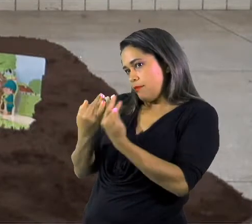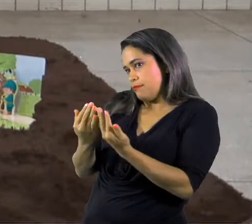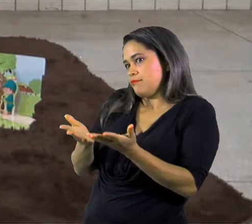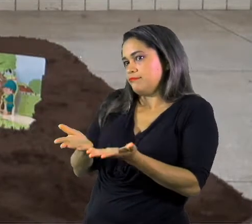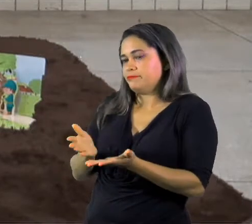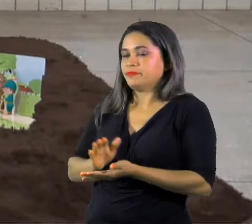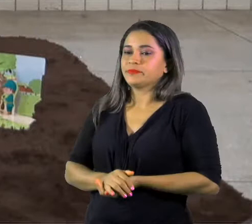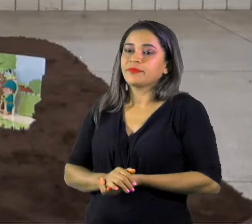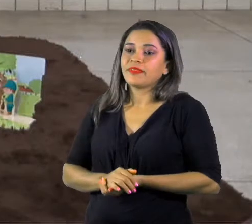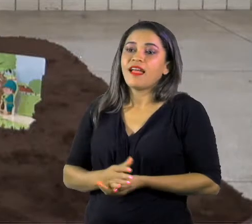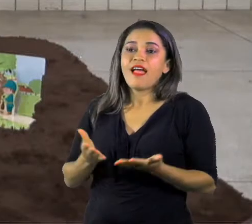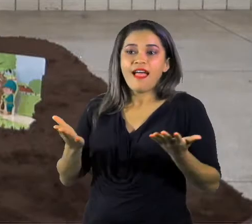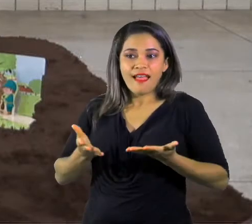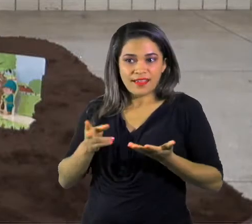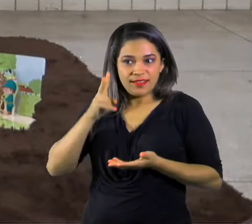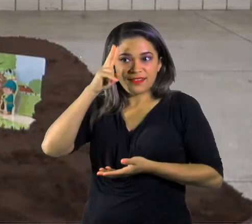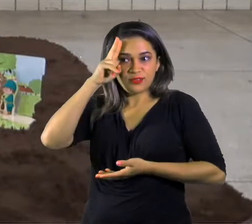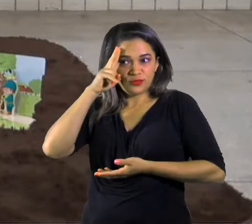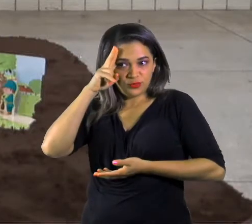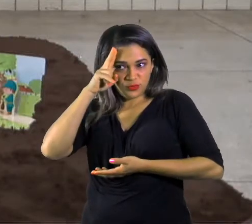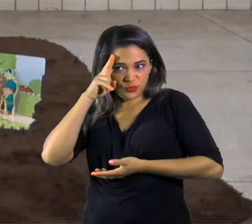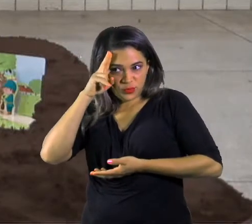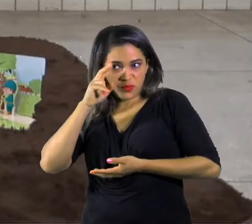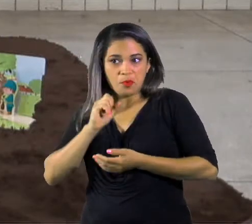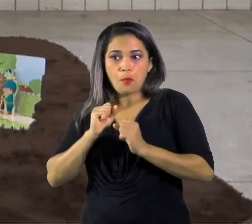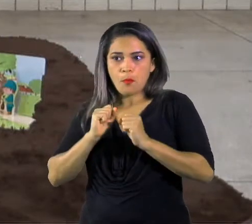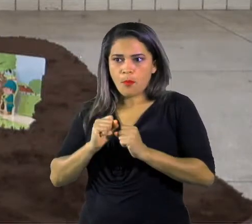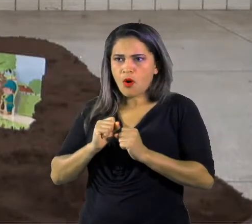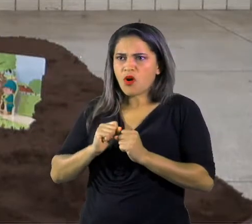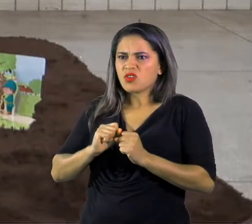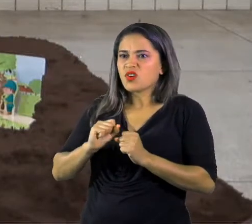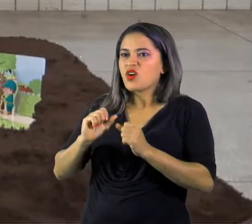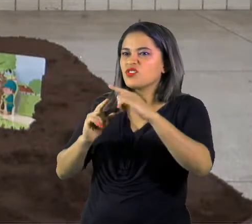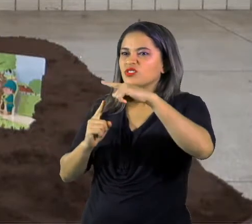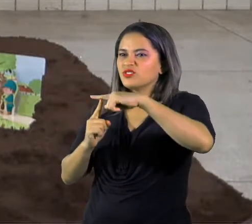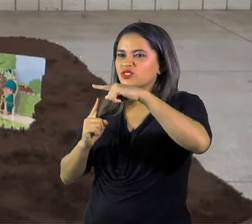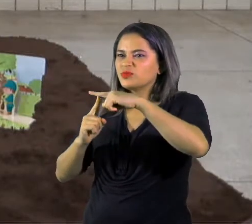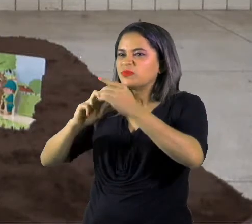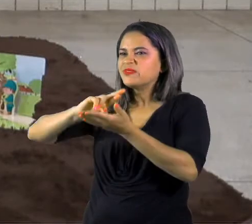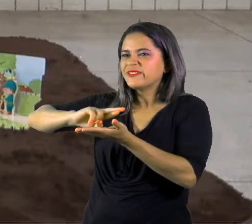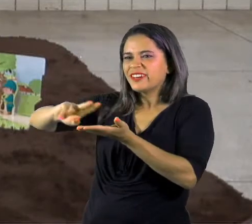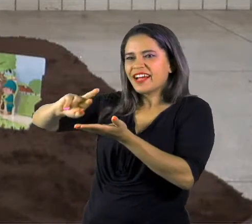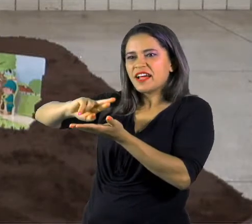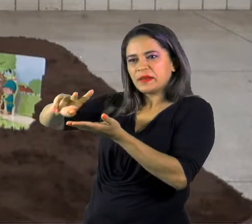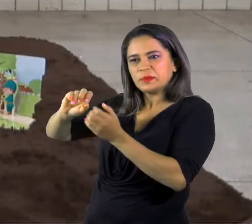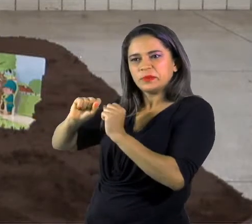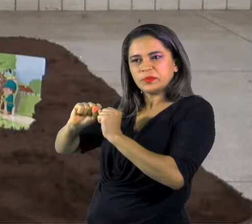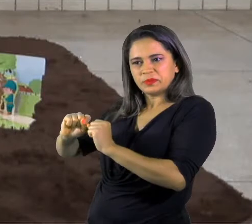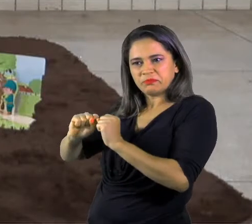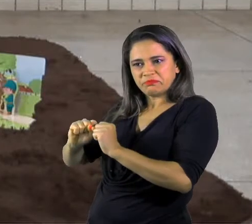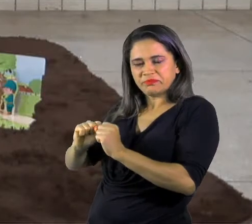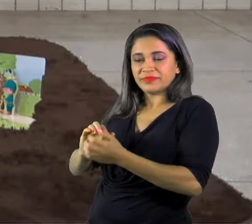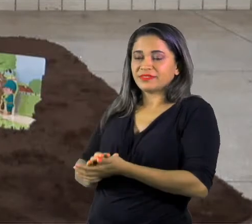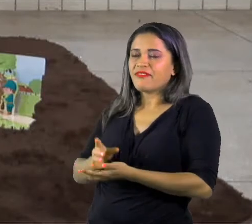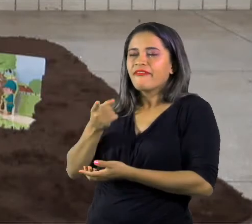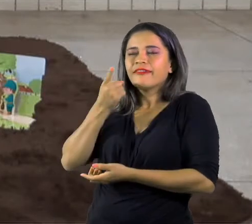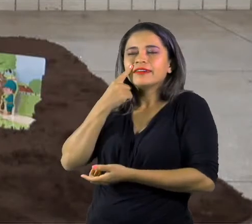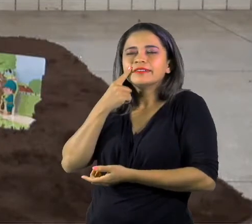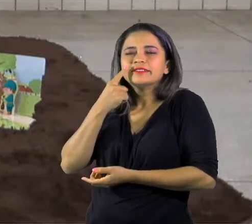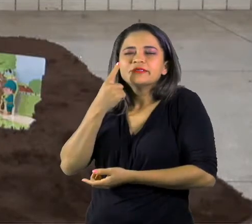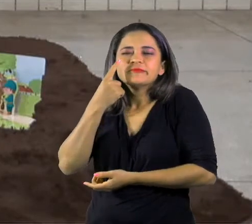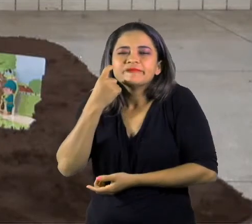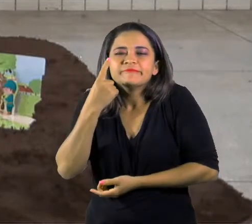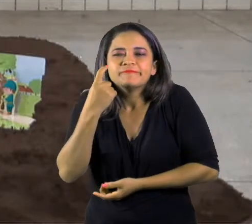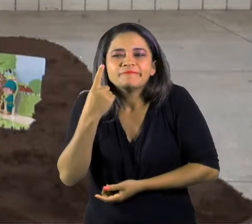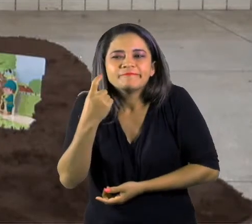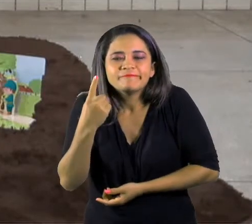Essa é uma versão deste conto, nós podemos encontrar várias versões, mas veja o quanto ele é interessante